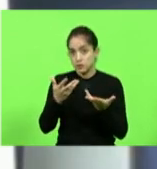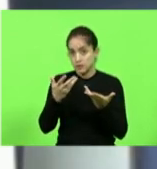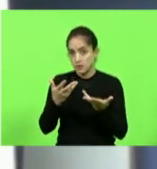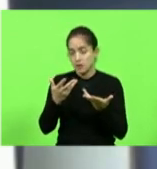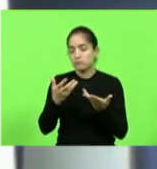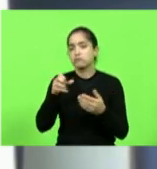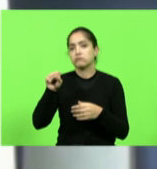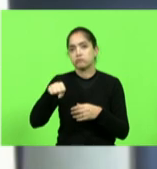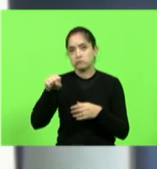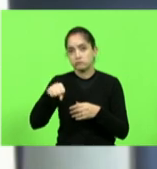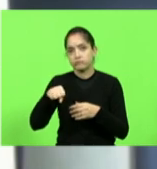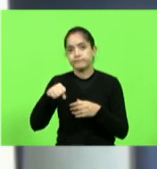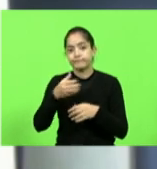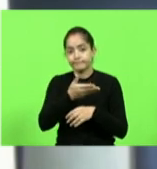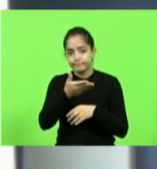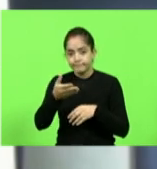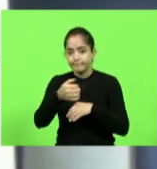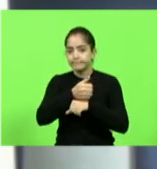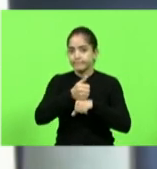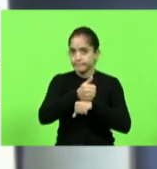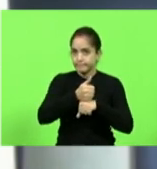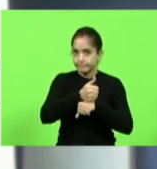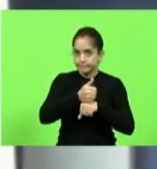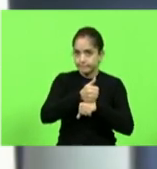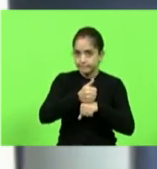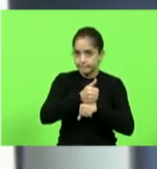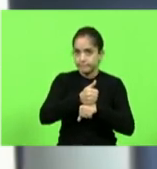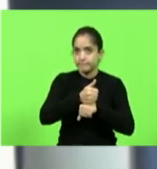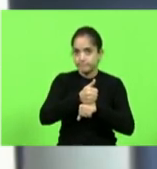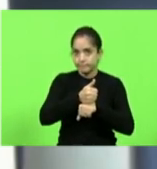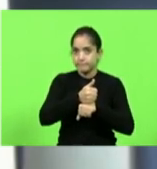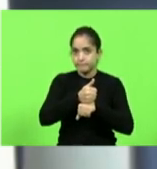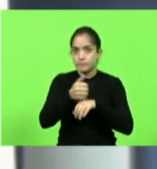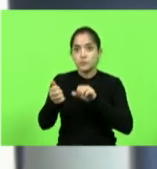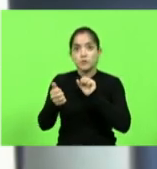que esses profissionais estejam conosco